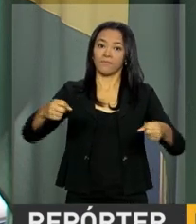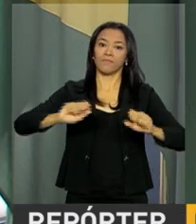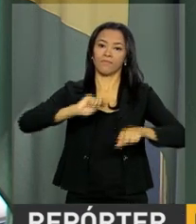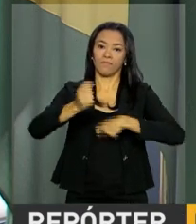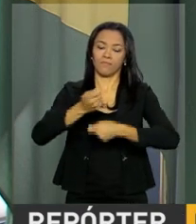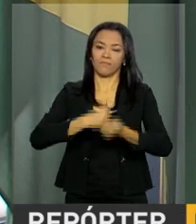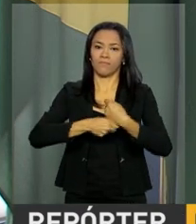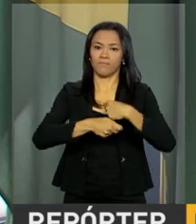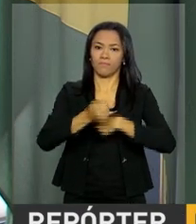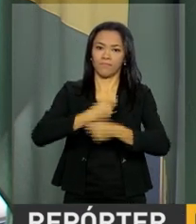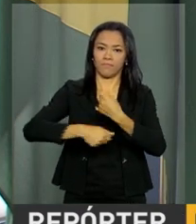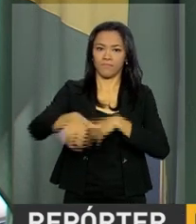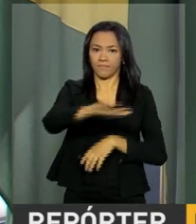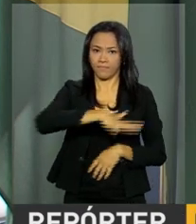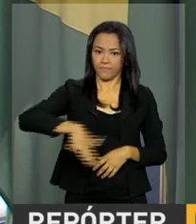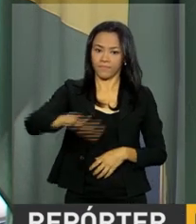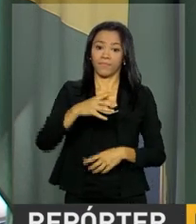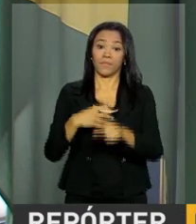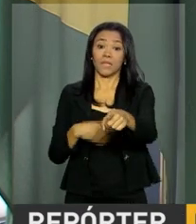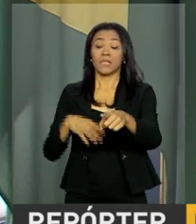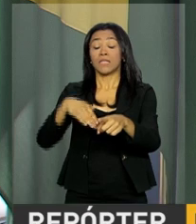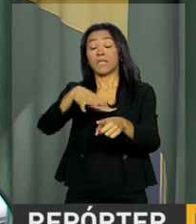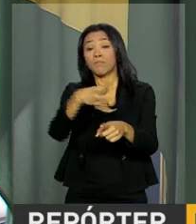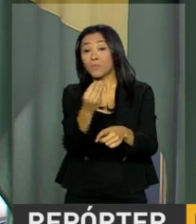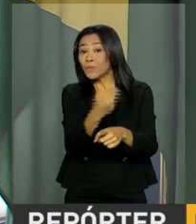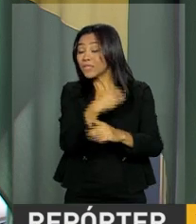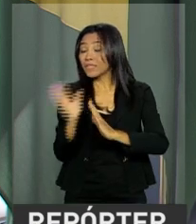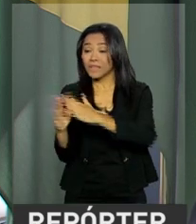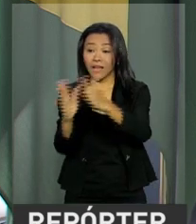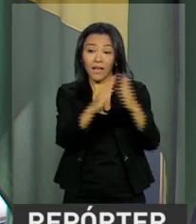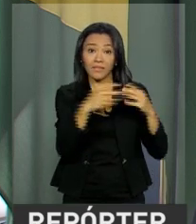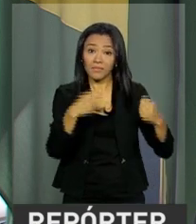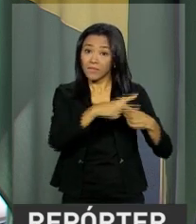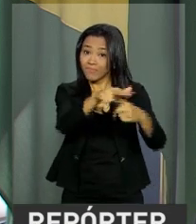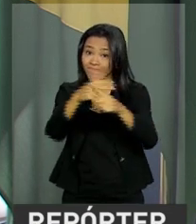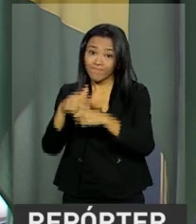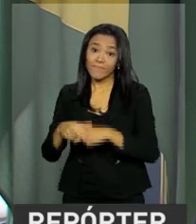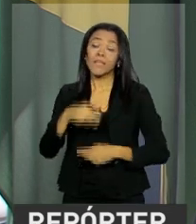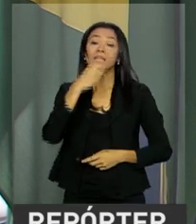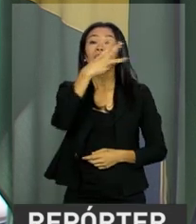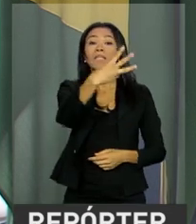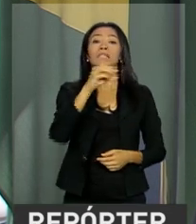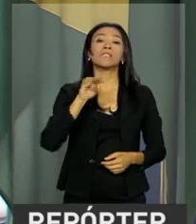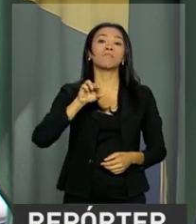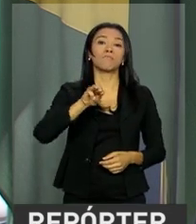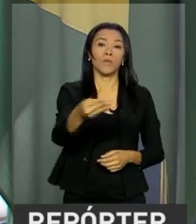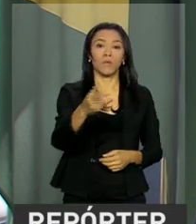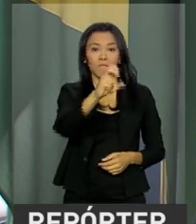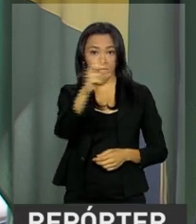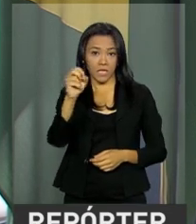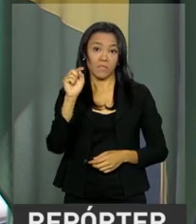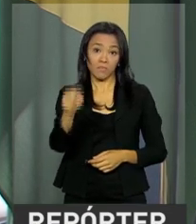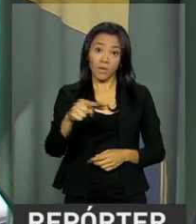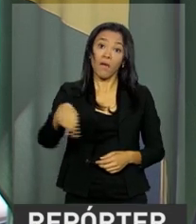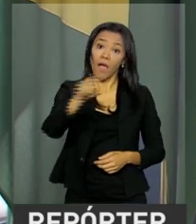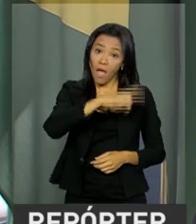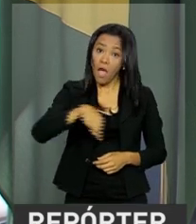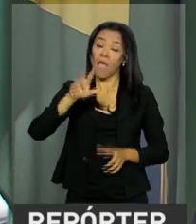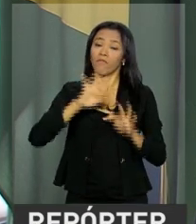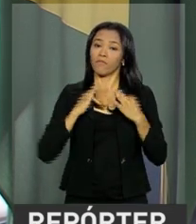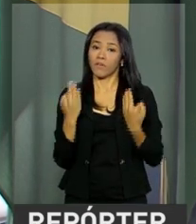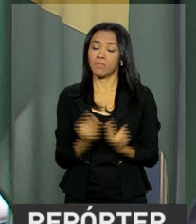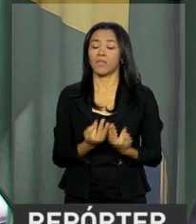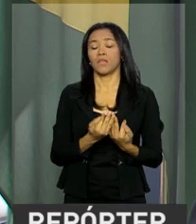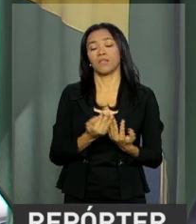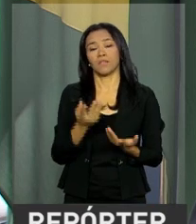mil moradias que precisam ser reformadas. Desse total, cerca de 3 milhões e meio pertencem a famílias com renda de até